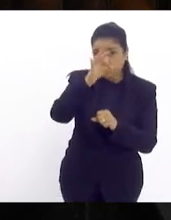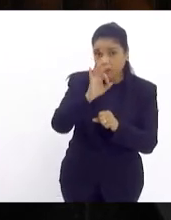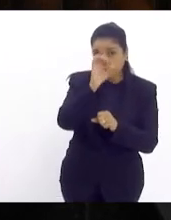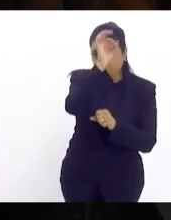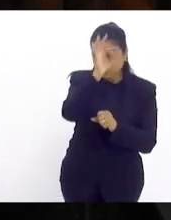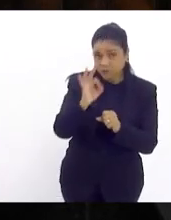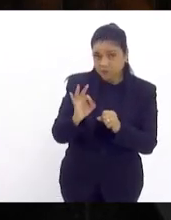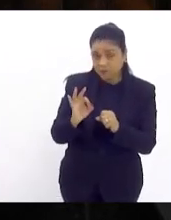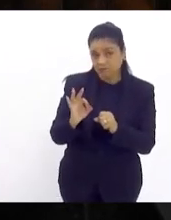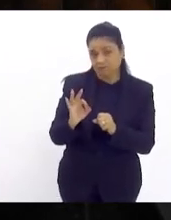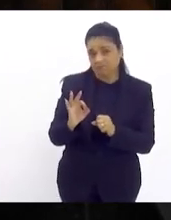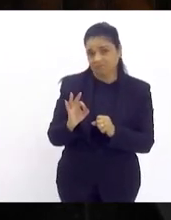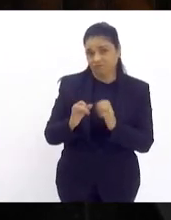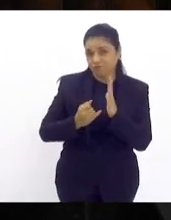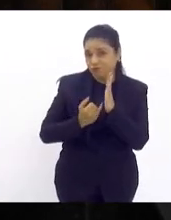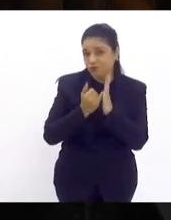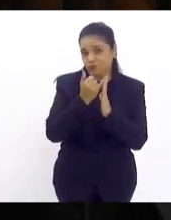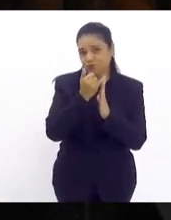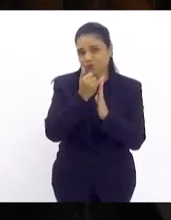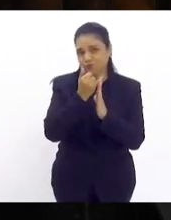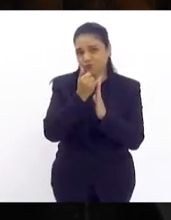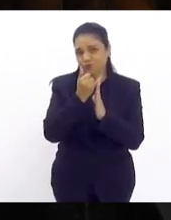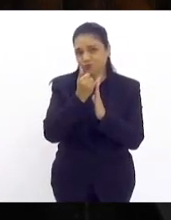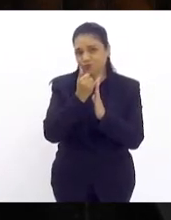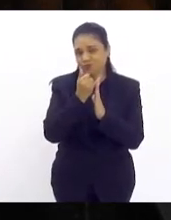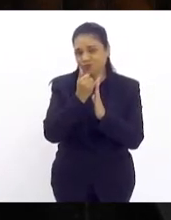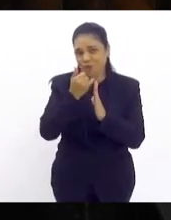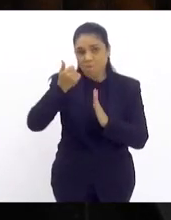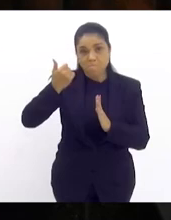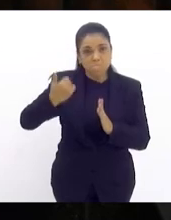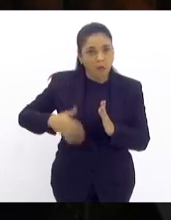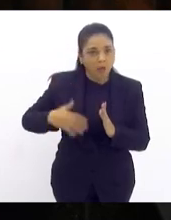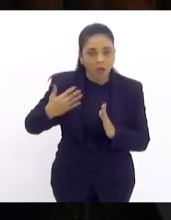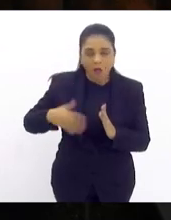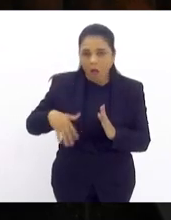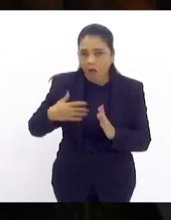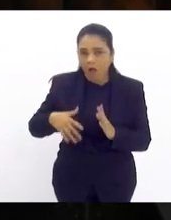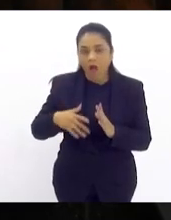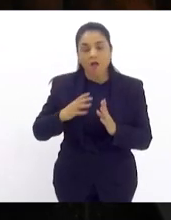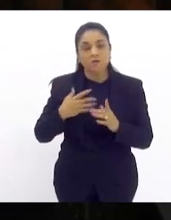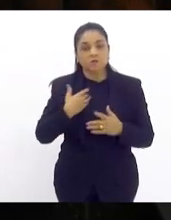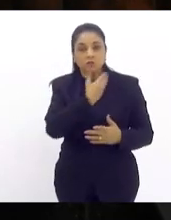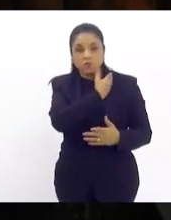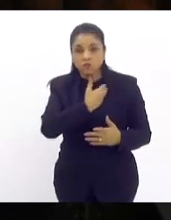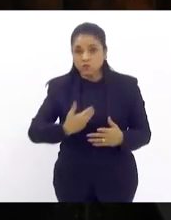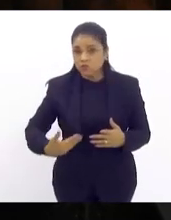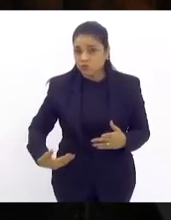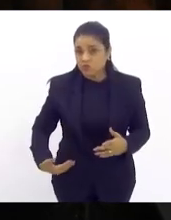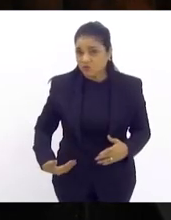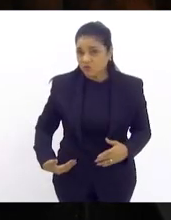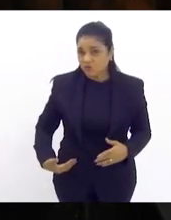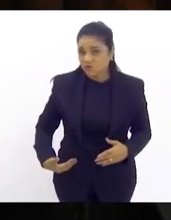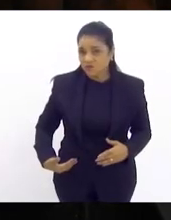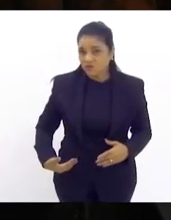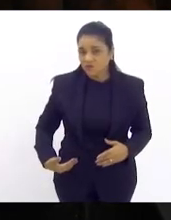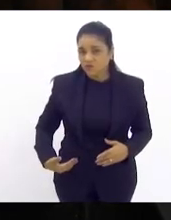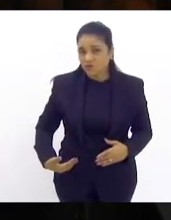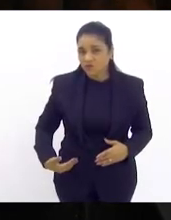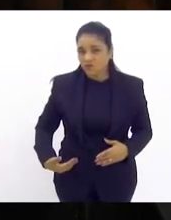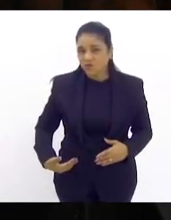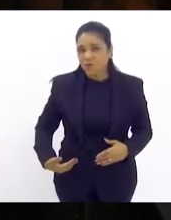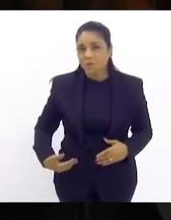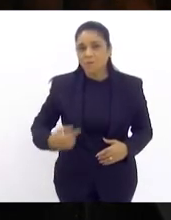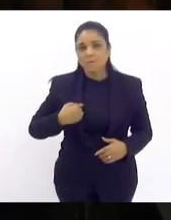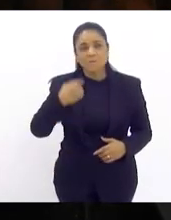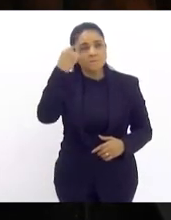de 2 dígitos que também é escoante se o governo Central tá no seu âmago